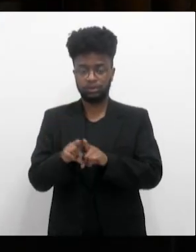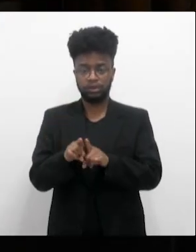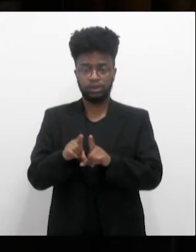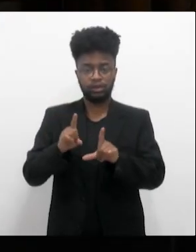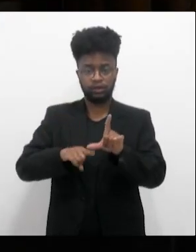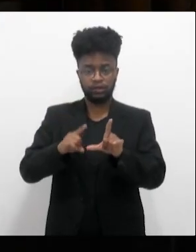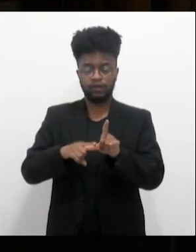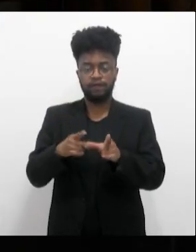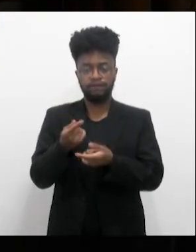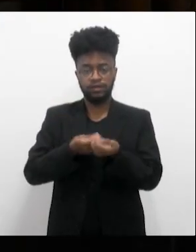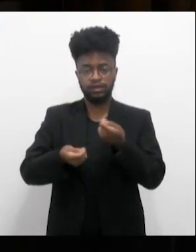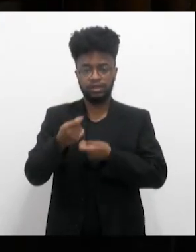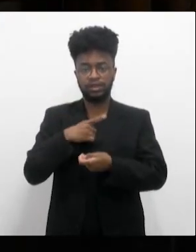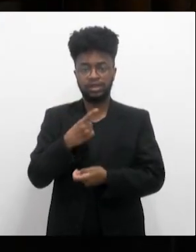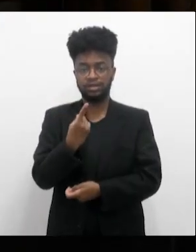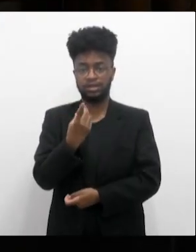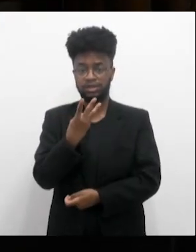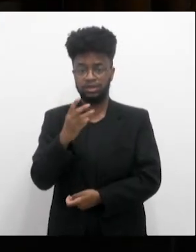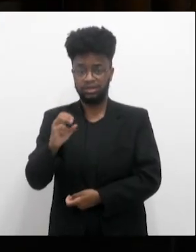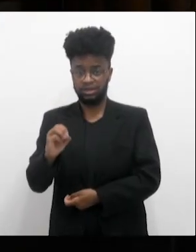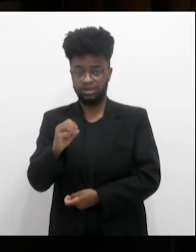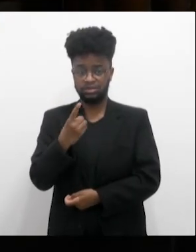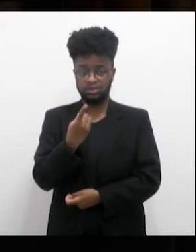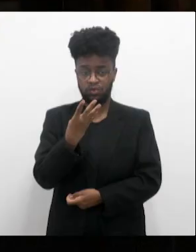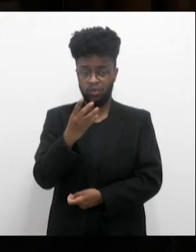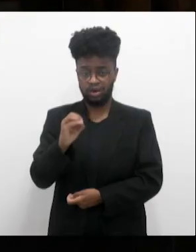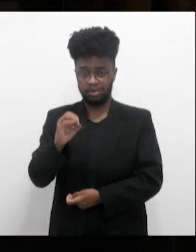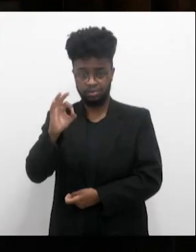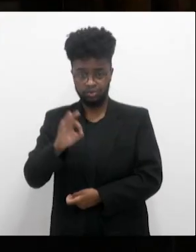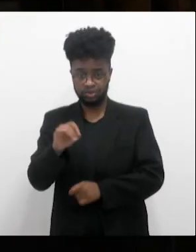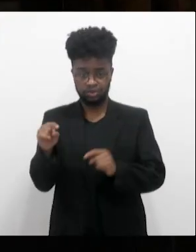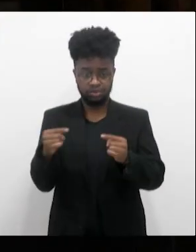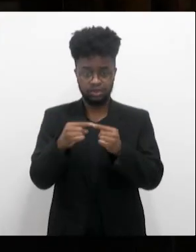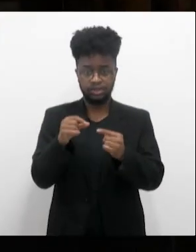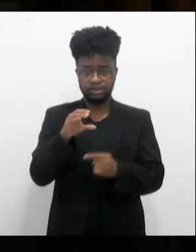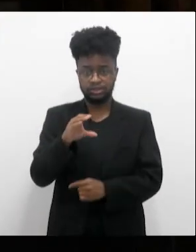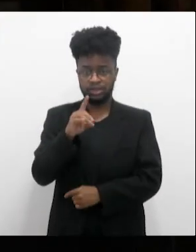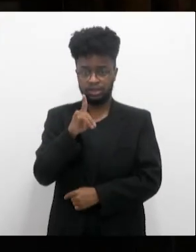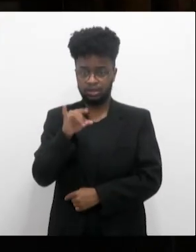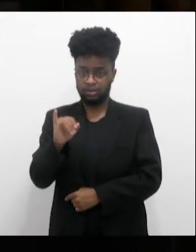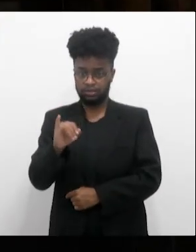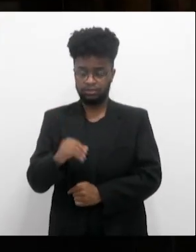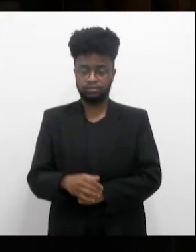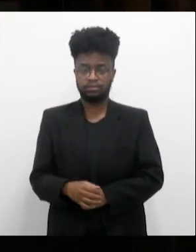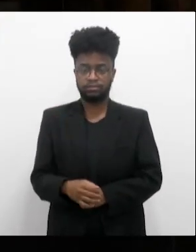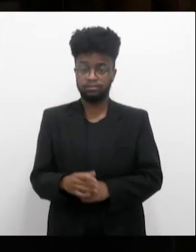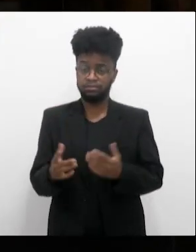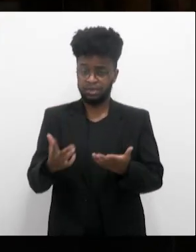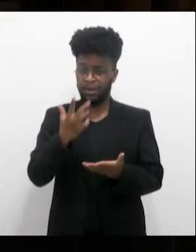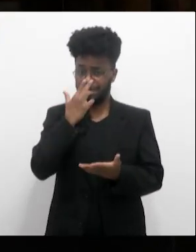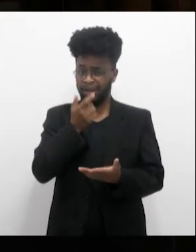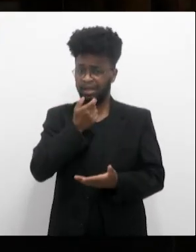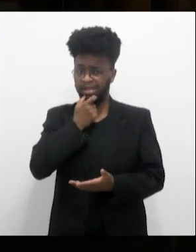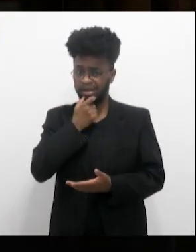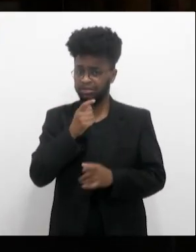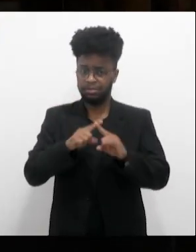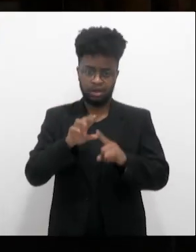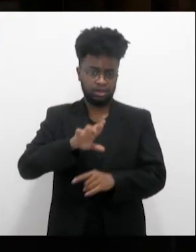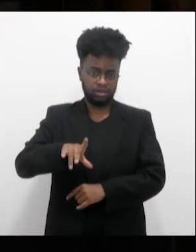com 130% a 140% do CDI. Isso parece inglês, mas não